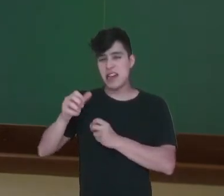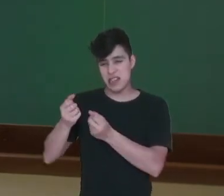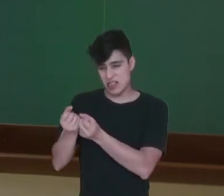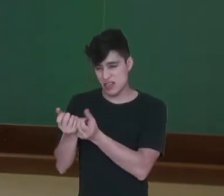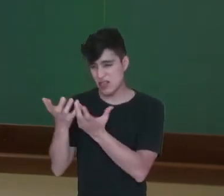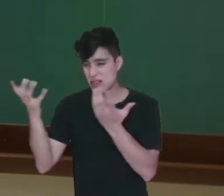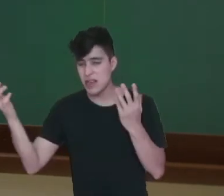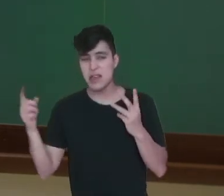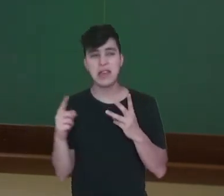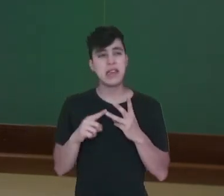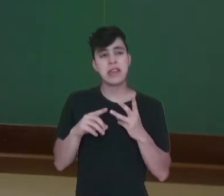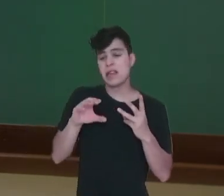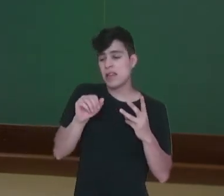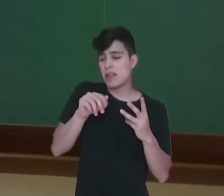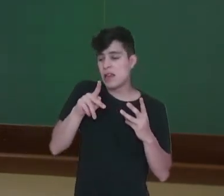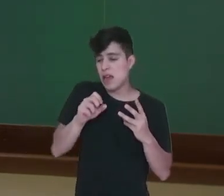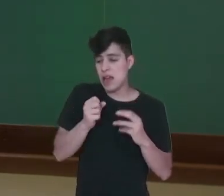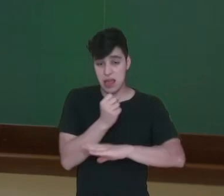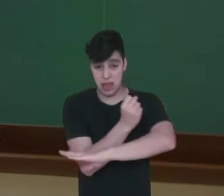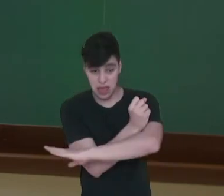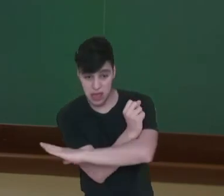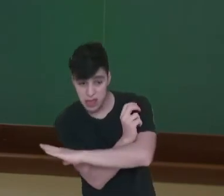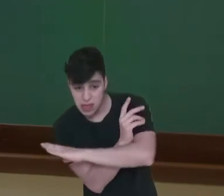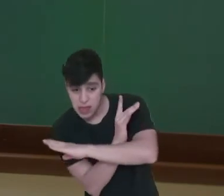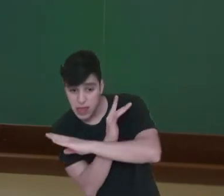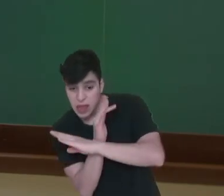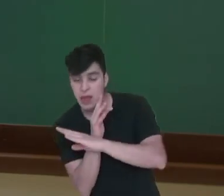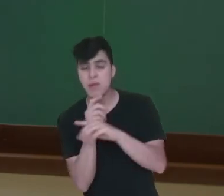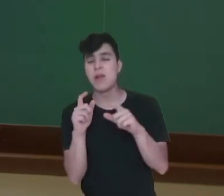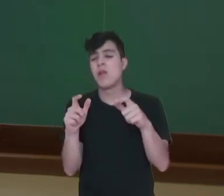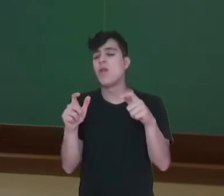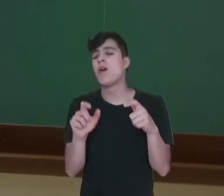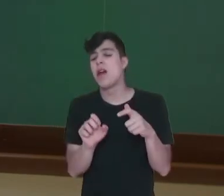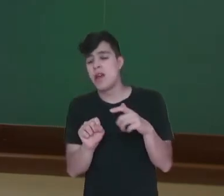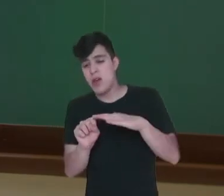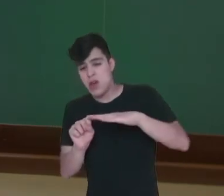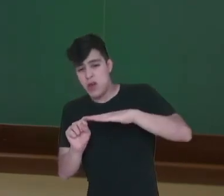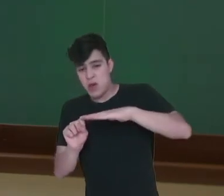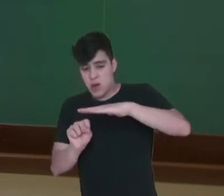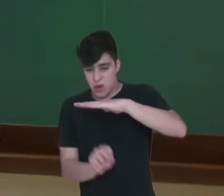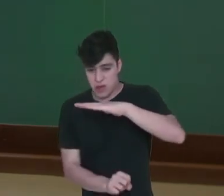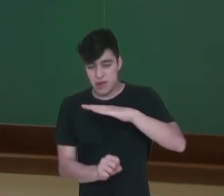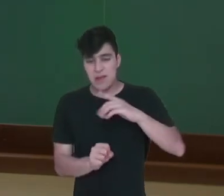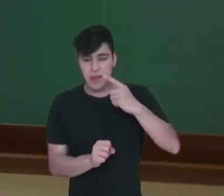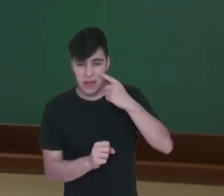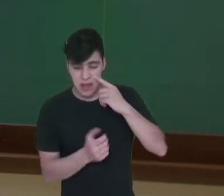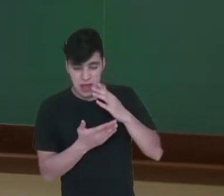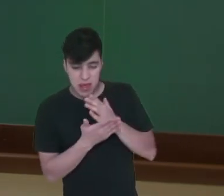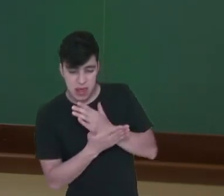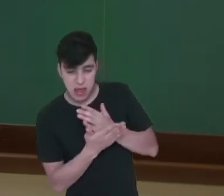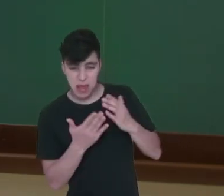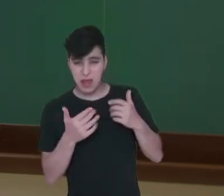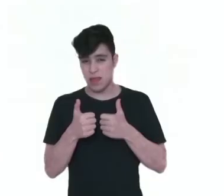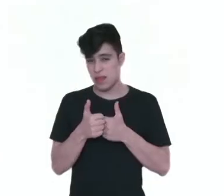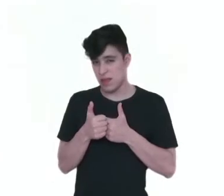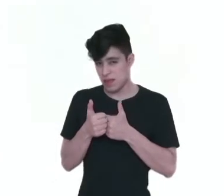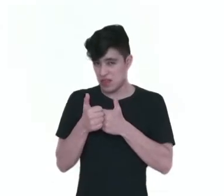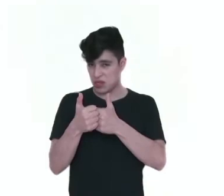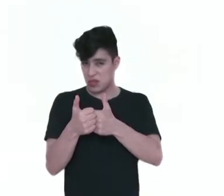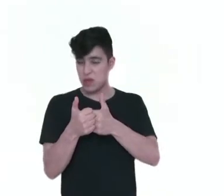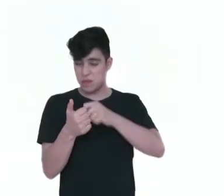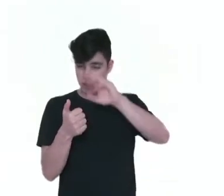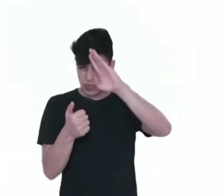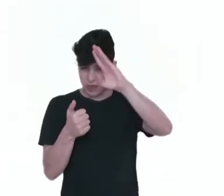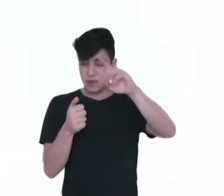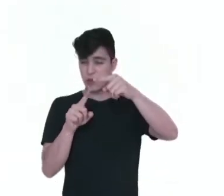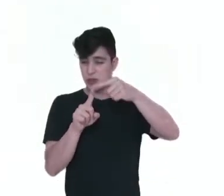e os campos em algumas porções aqui da região sul, né? Então, considerando essa divisão ali dos principais tipos de vegetação